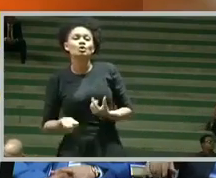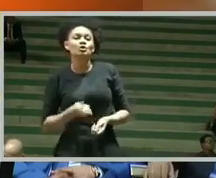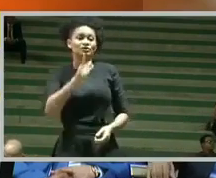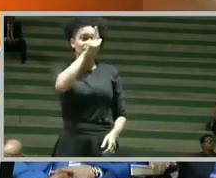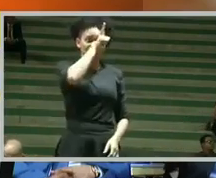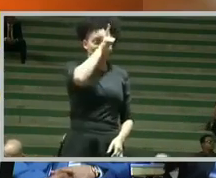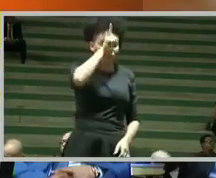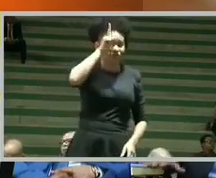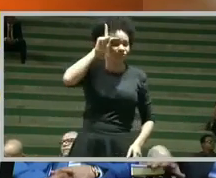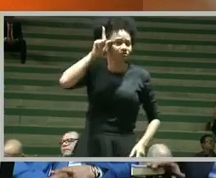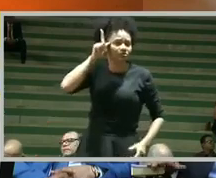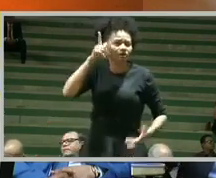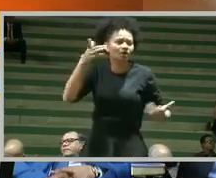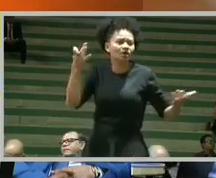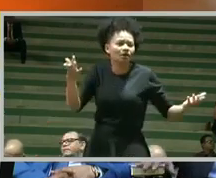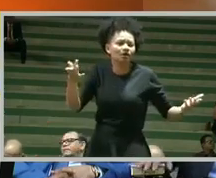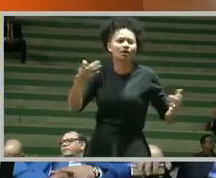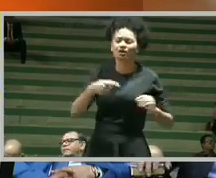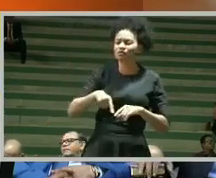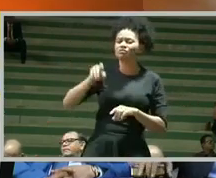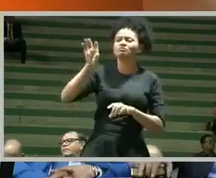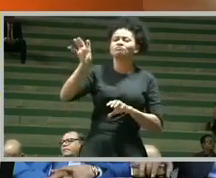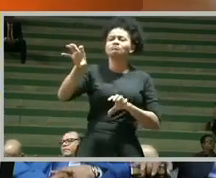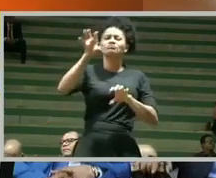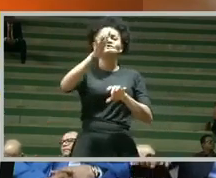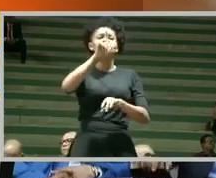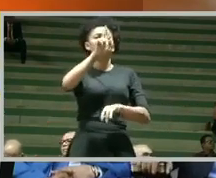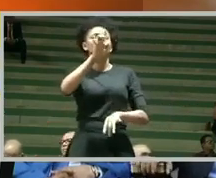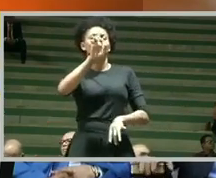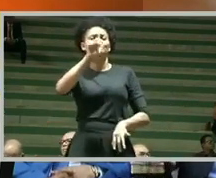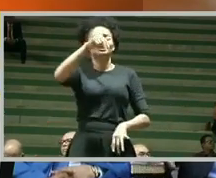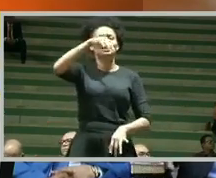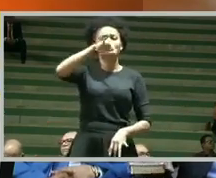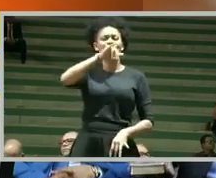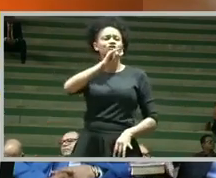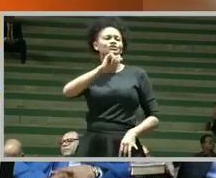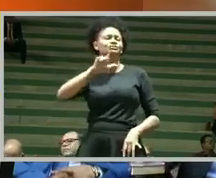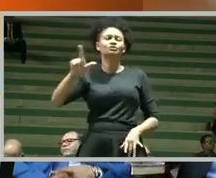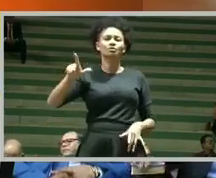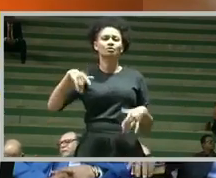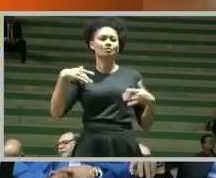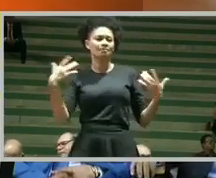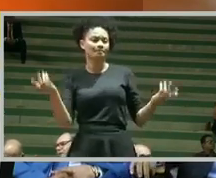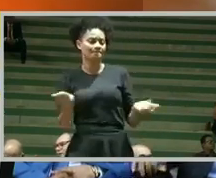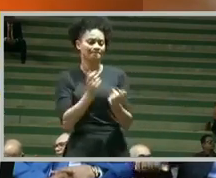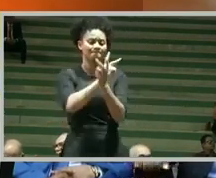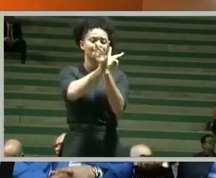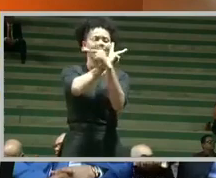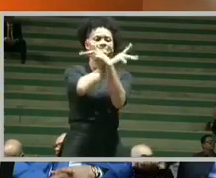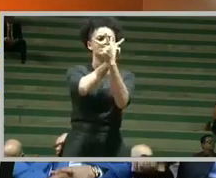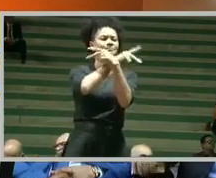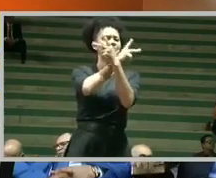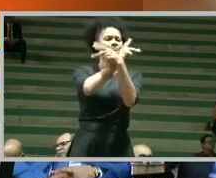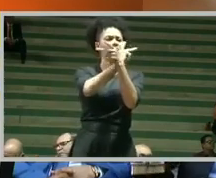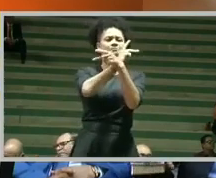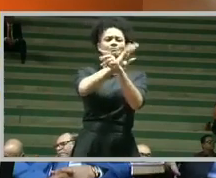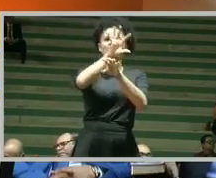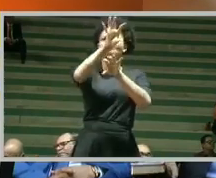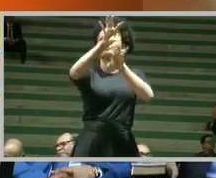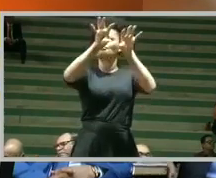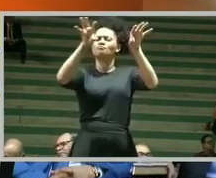Gentios. Quem eram os gentios? Pagãos, que